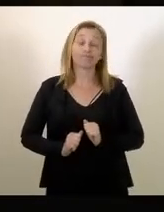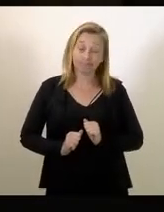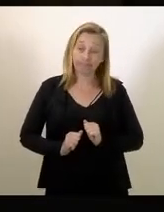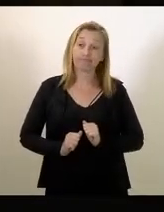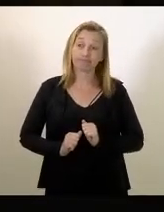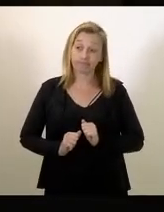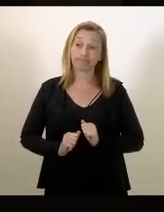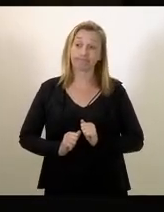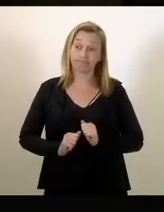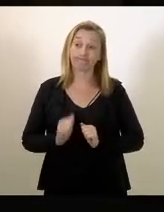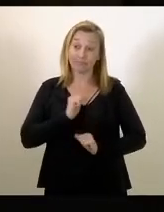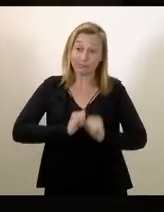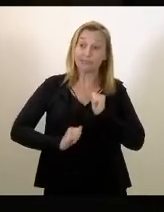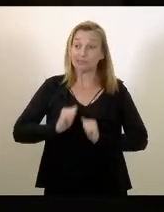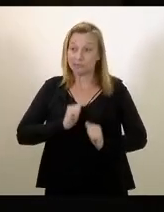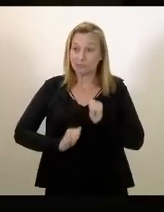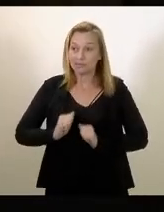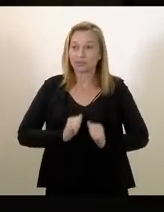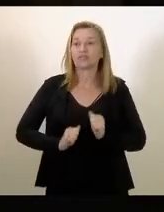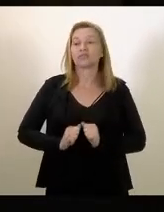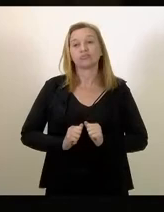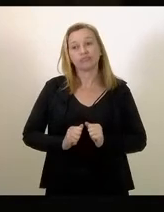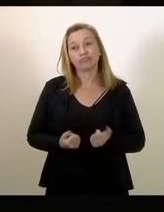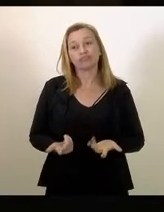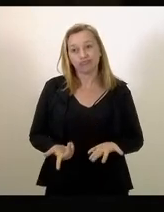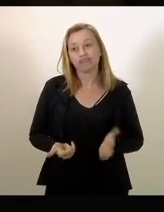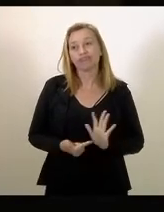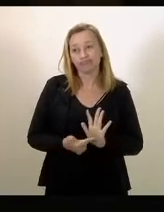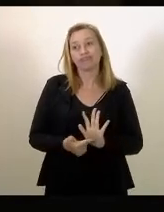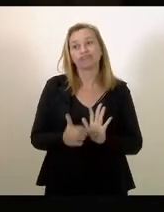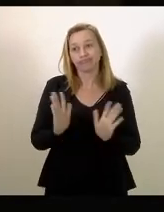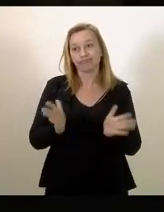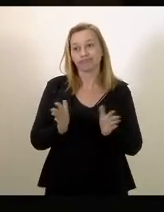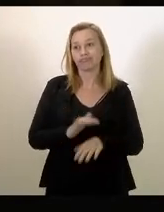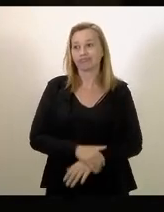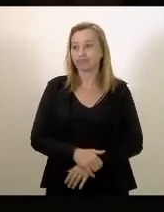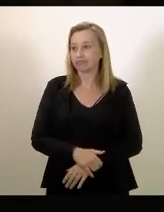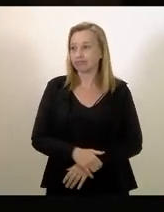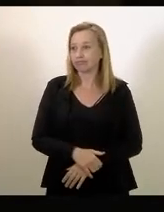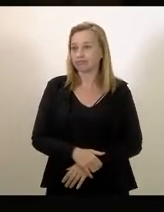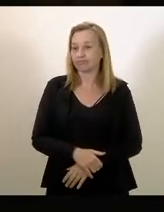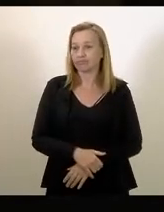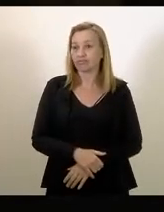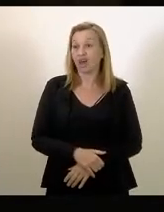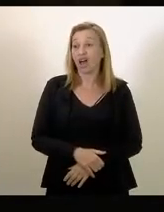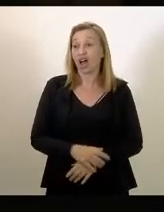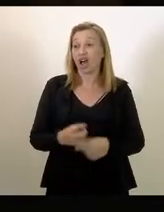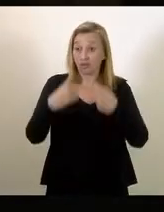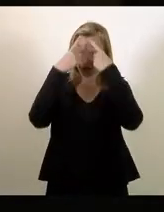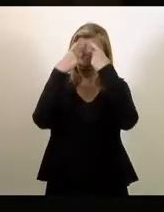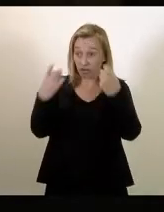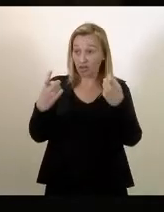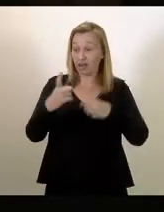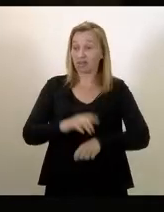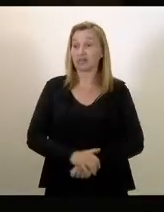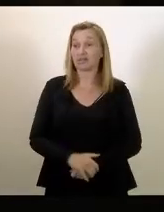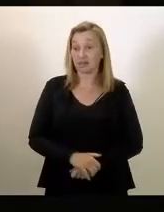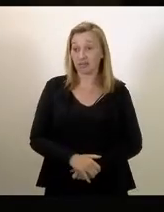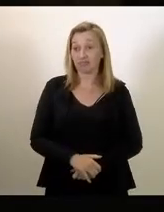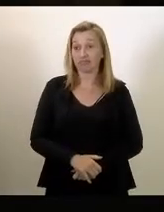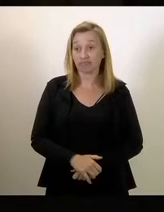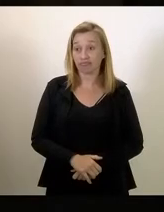exposição do ódio que é transmitido exatamente dos apelos à violência dos apelos